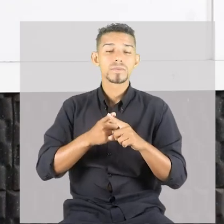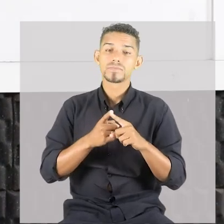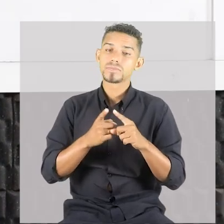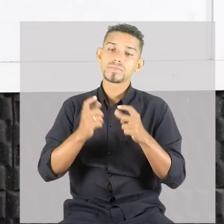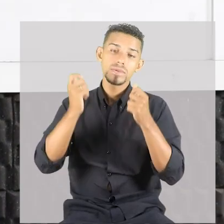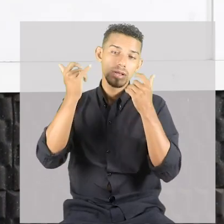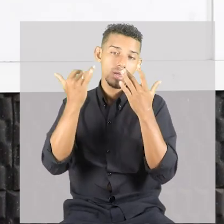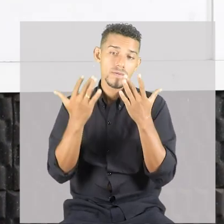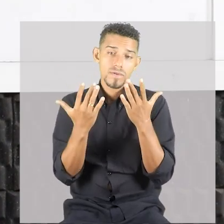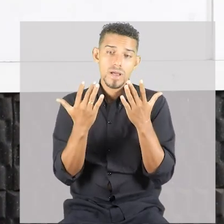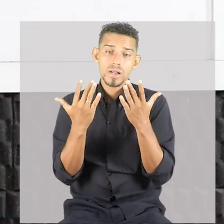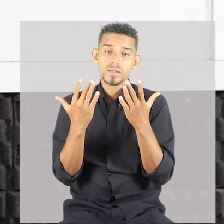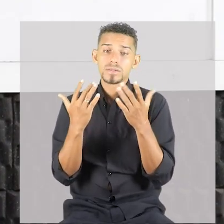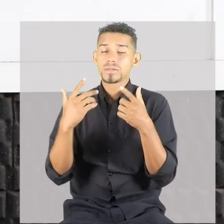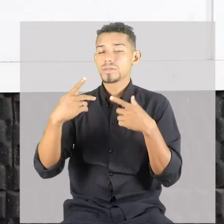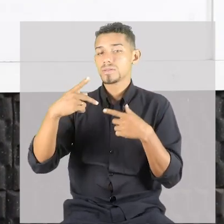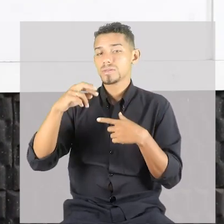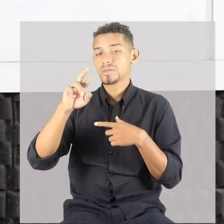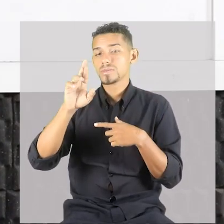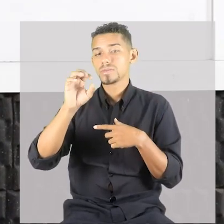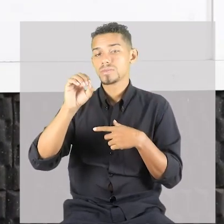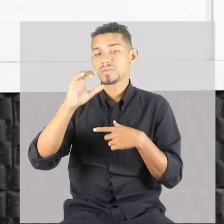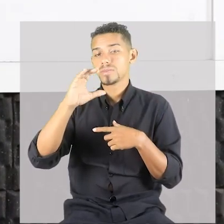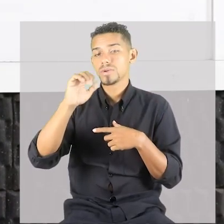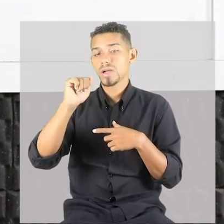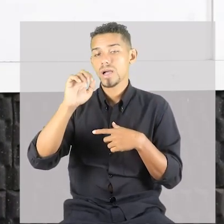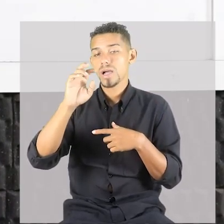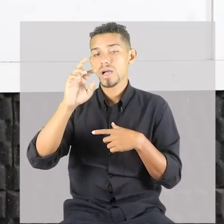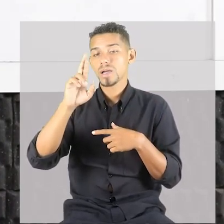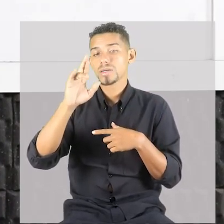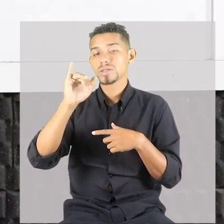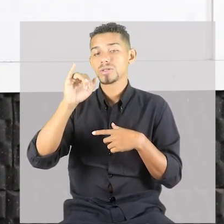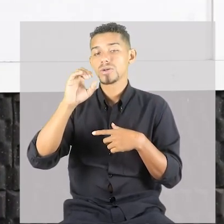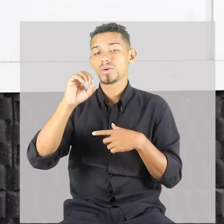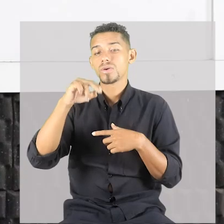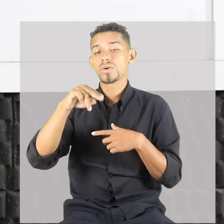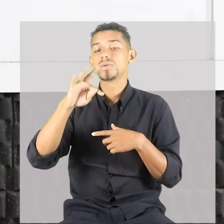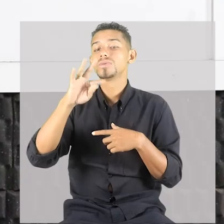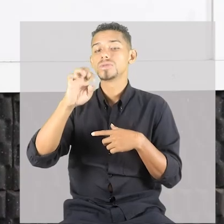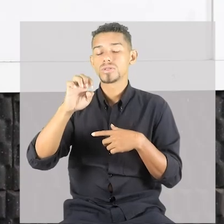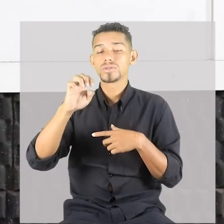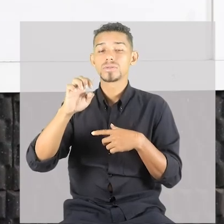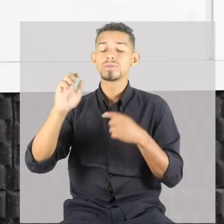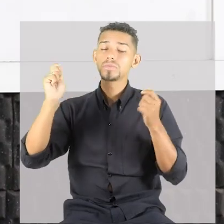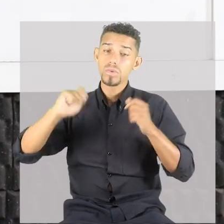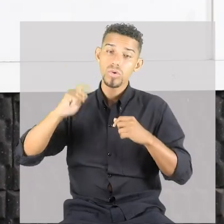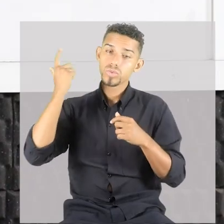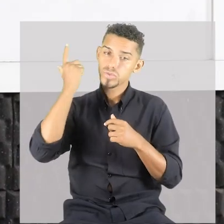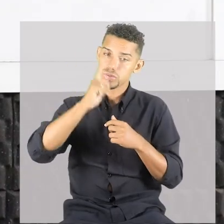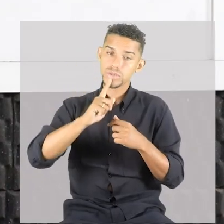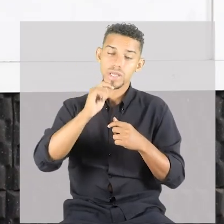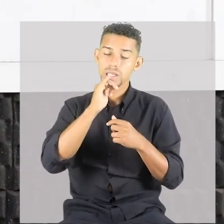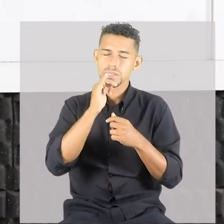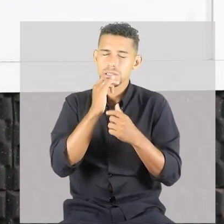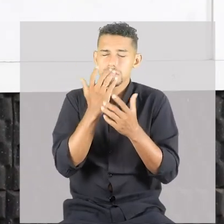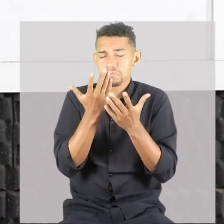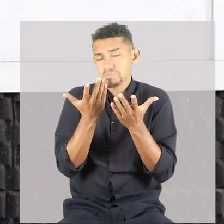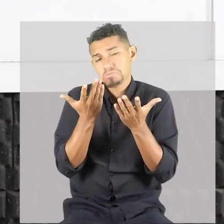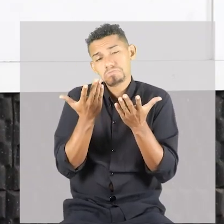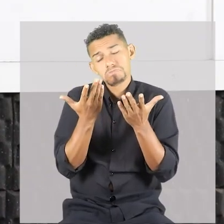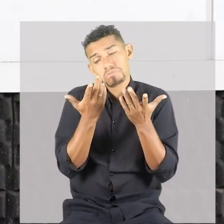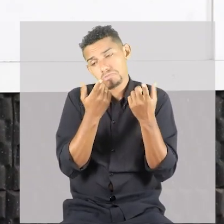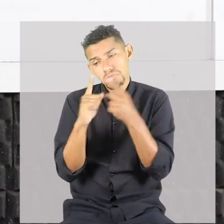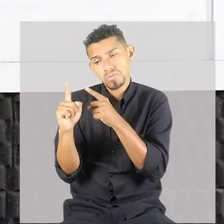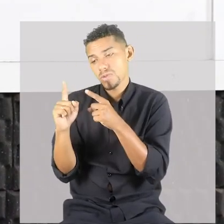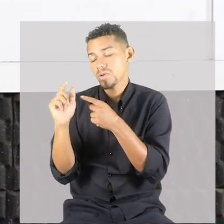ele fala de um organismo procarionte, tá? Fala também para vocês que ele pode ali, né, acabar sendo